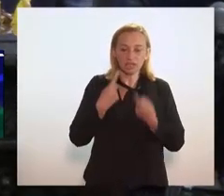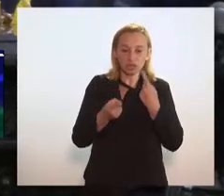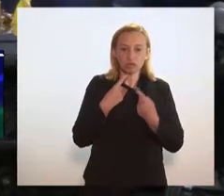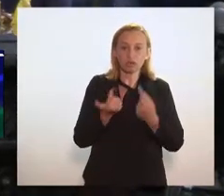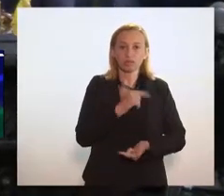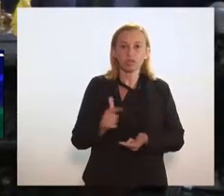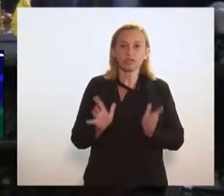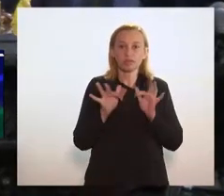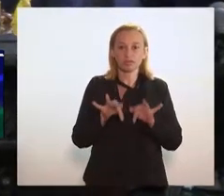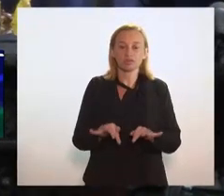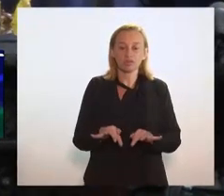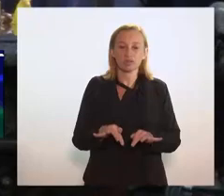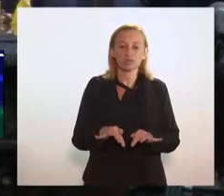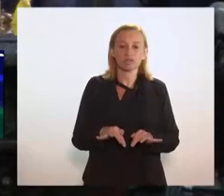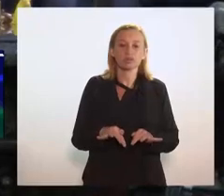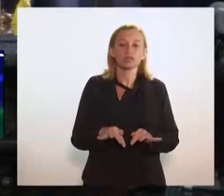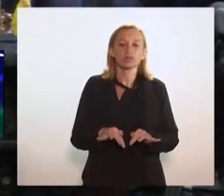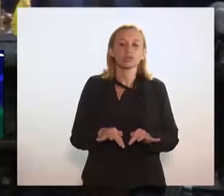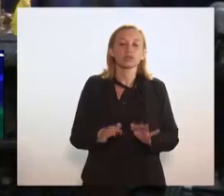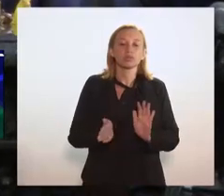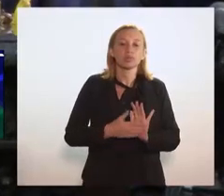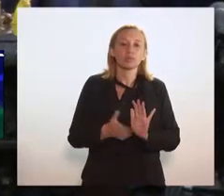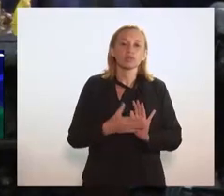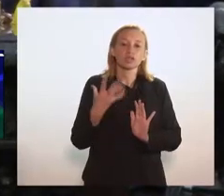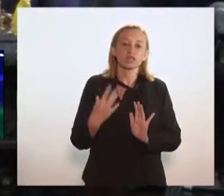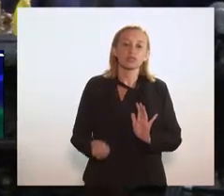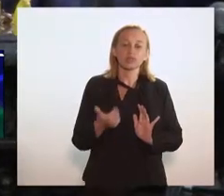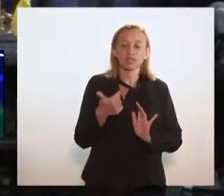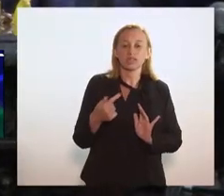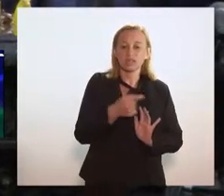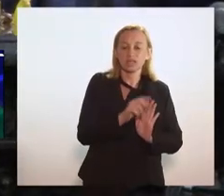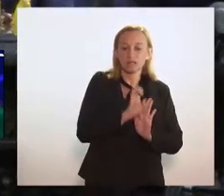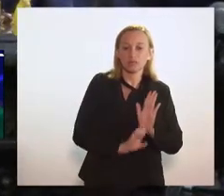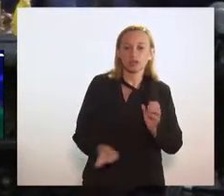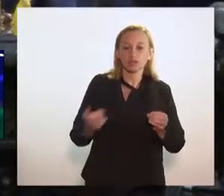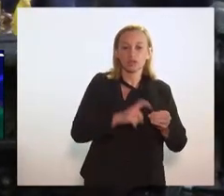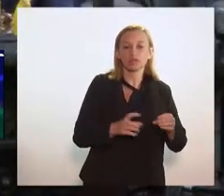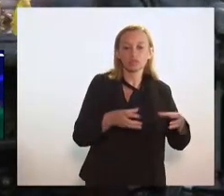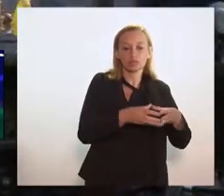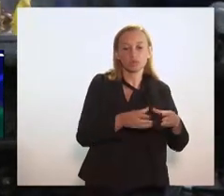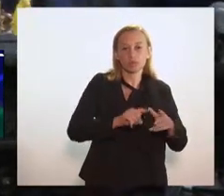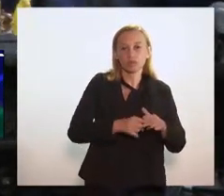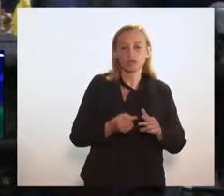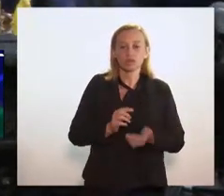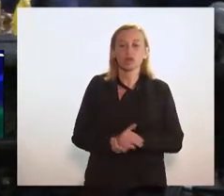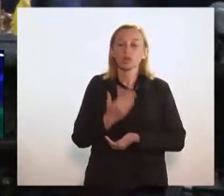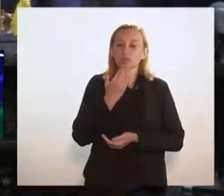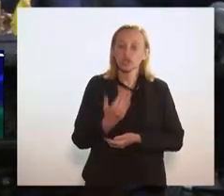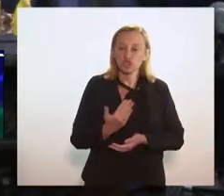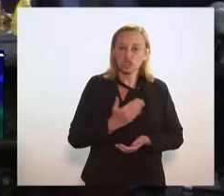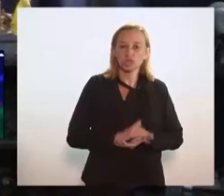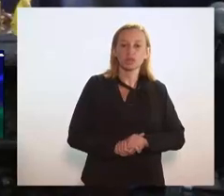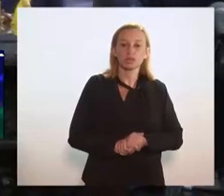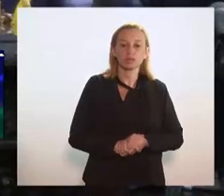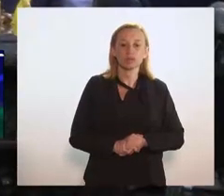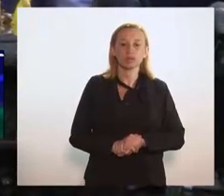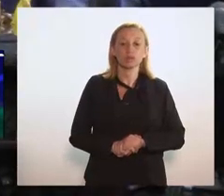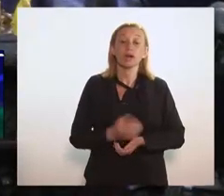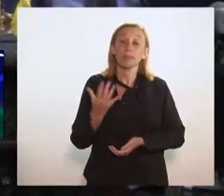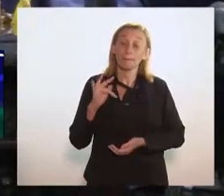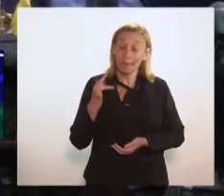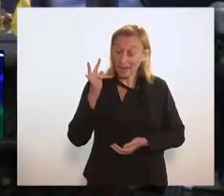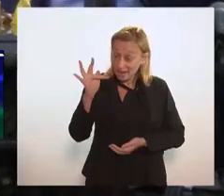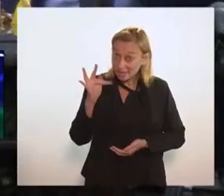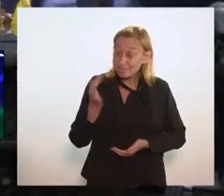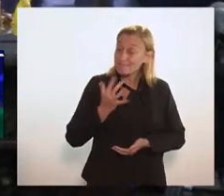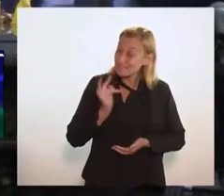havendo quem queira discutir, encerra a discussão. A gente proposta recebeu 17 emendas e retorna às comissões. Eu pediria que pudéssemos ser breve,